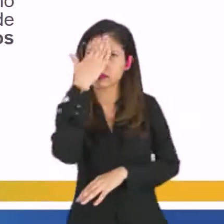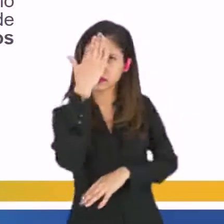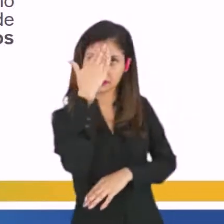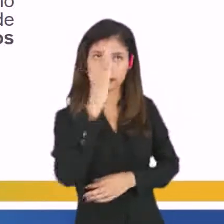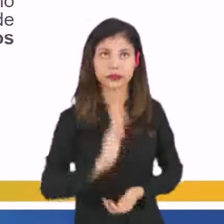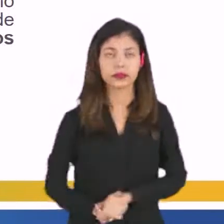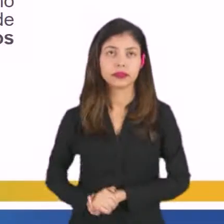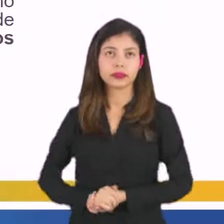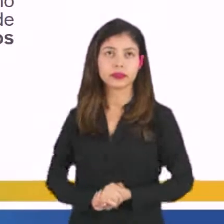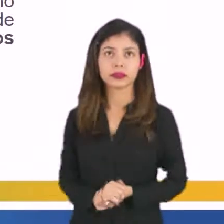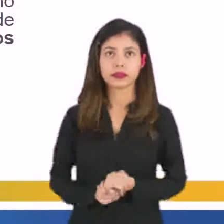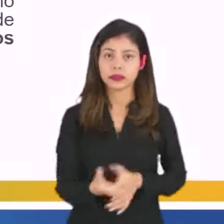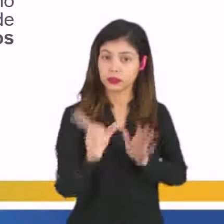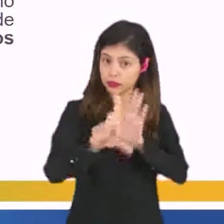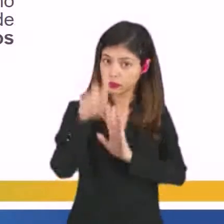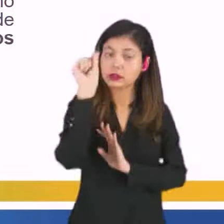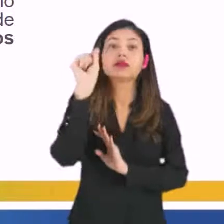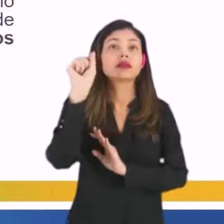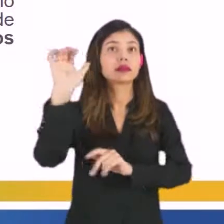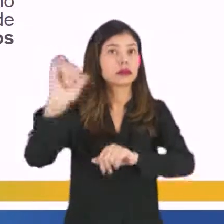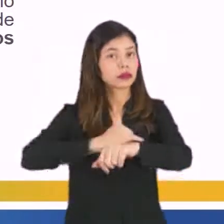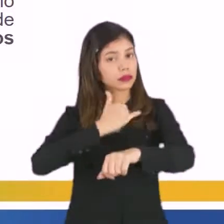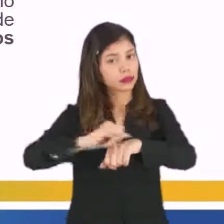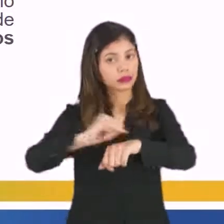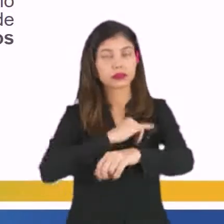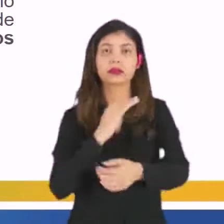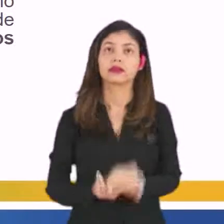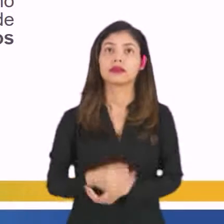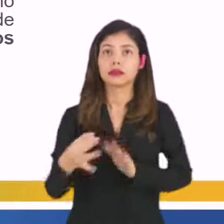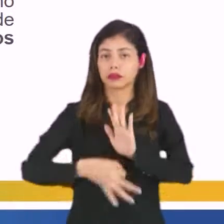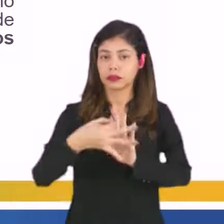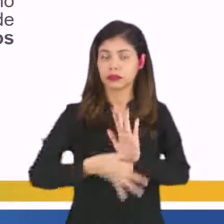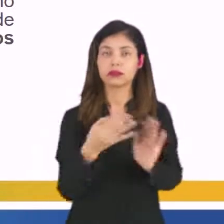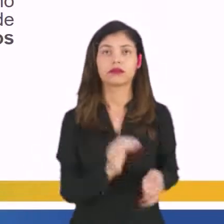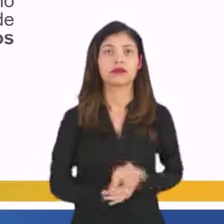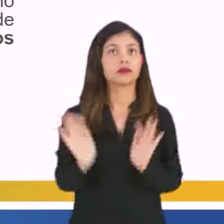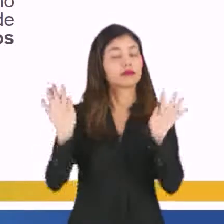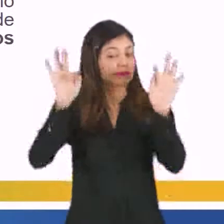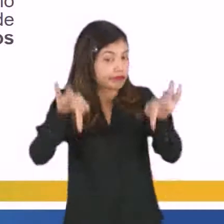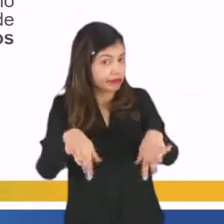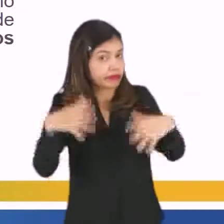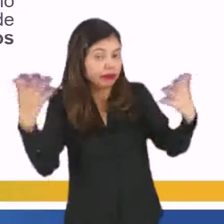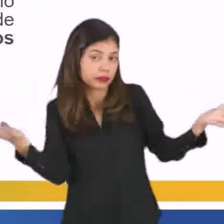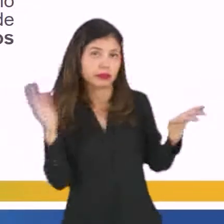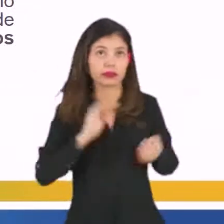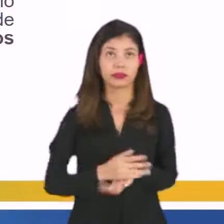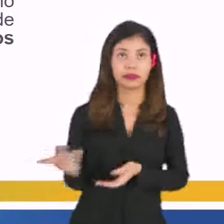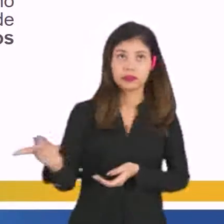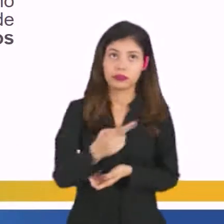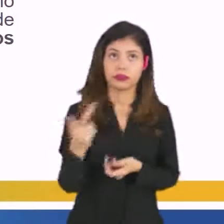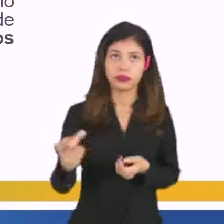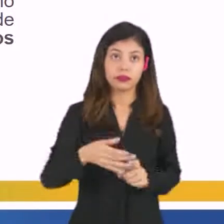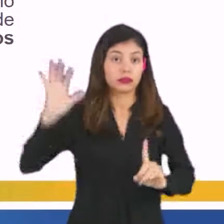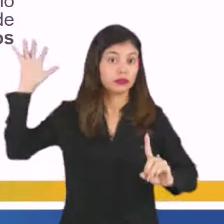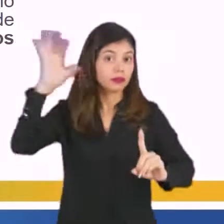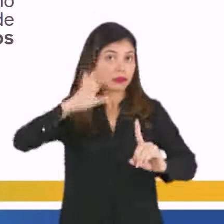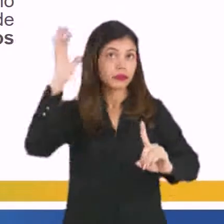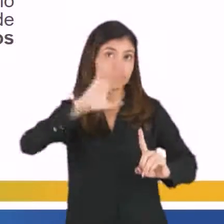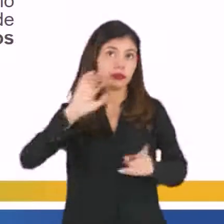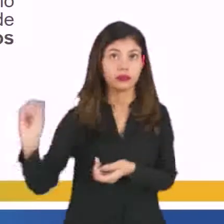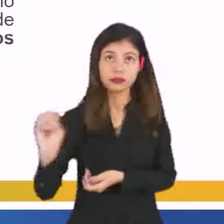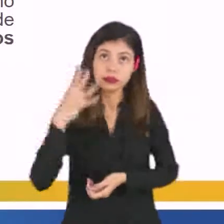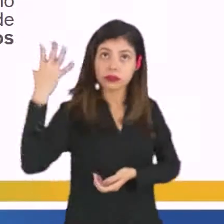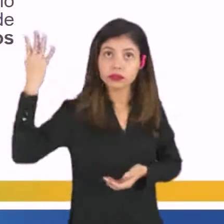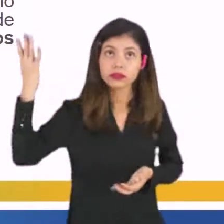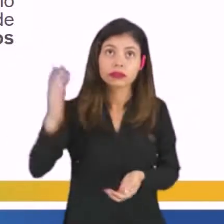é preciso compreender e escolher estratégias argumentativas. Afinal, elas